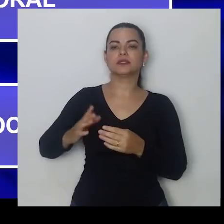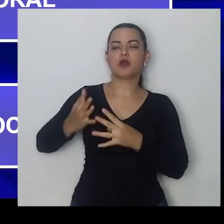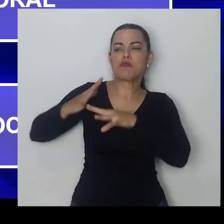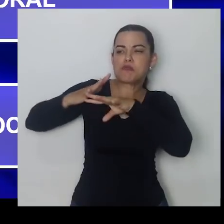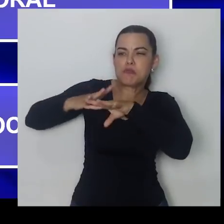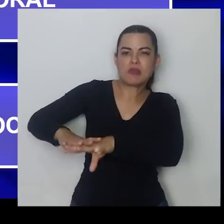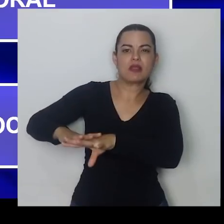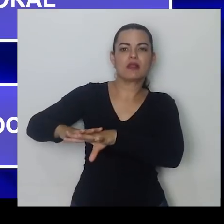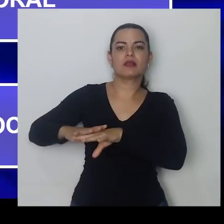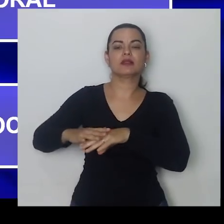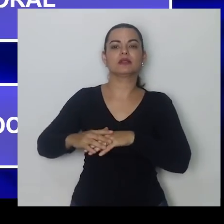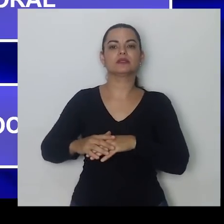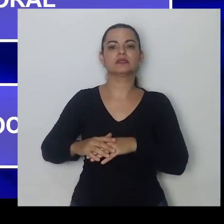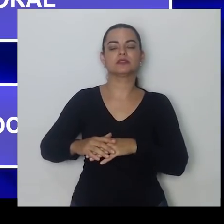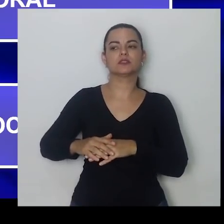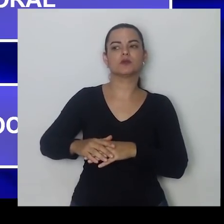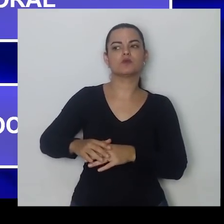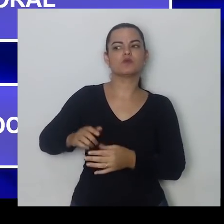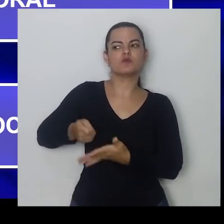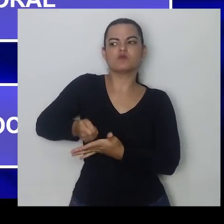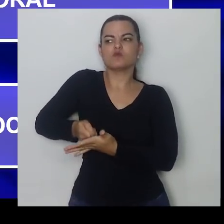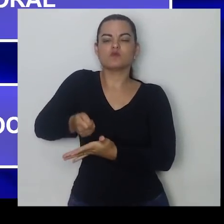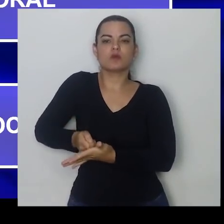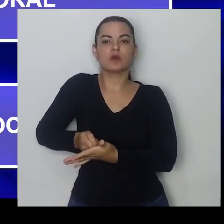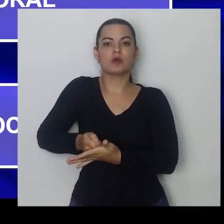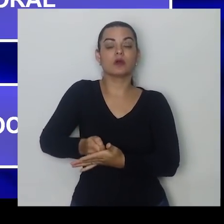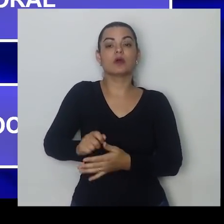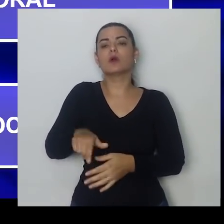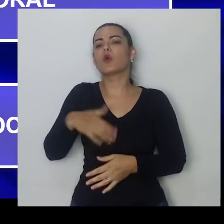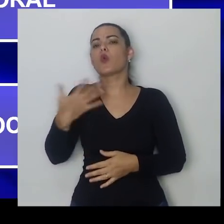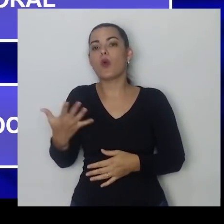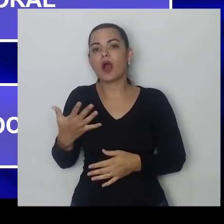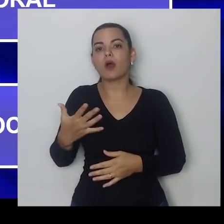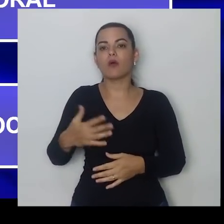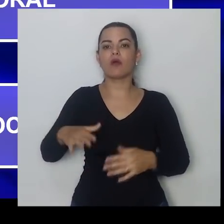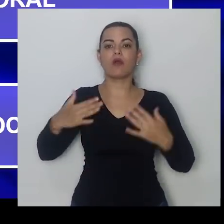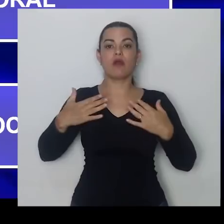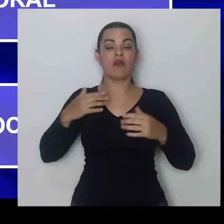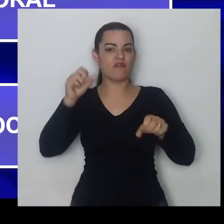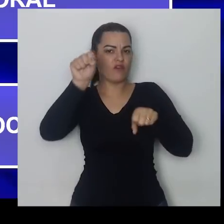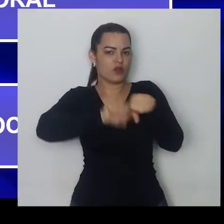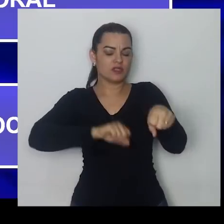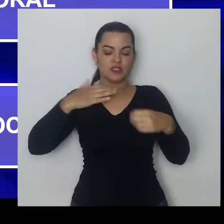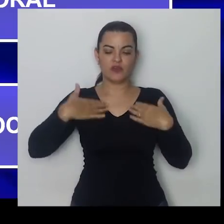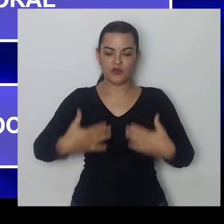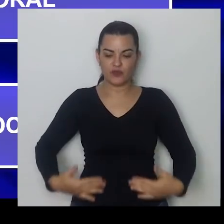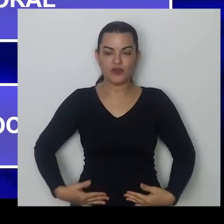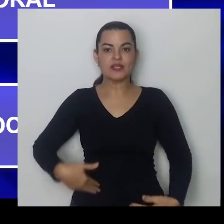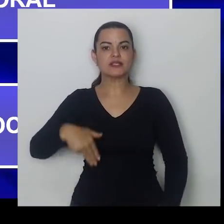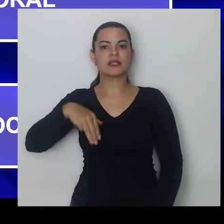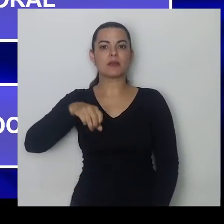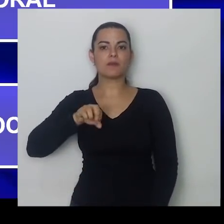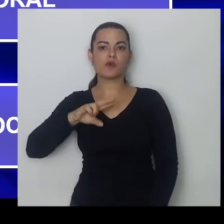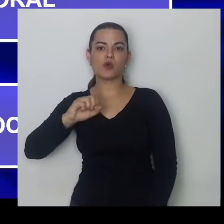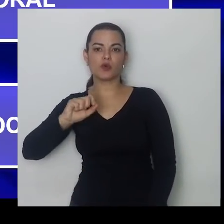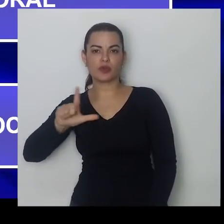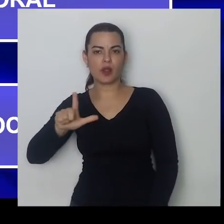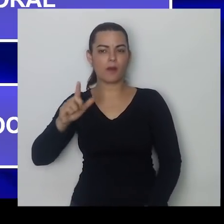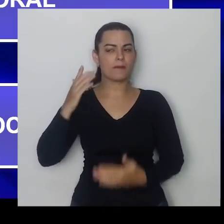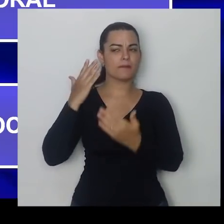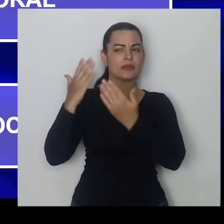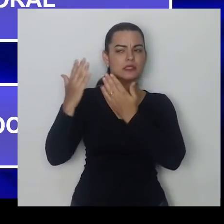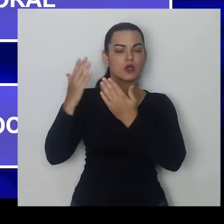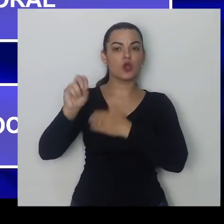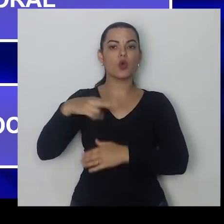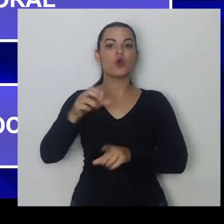humilhação, intimidação. Qual das quatro? É uma violência física, moral, psicológica